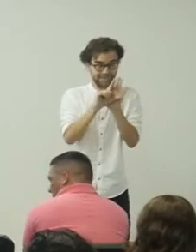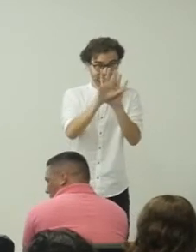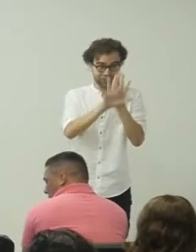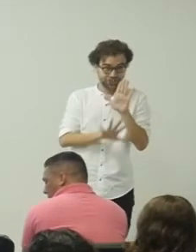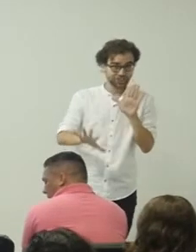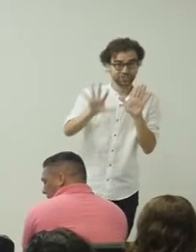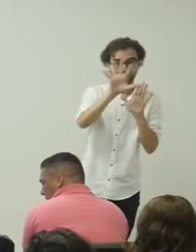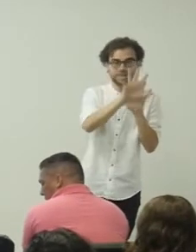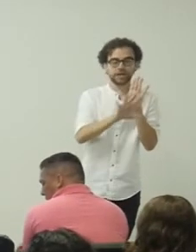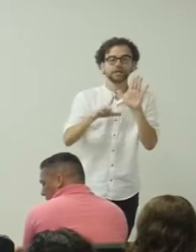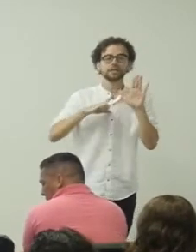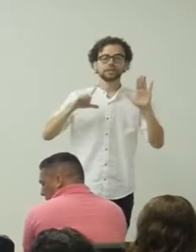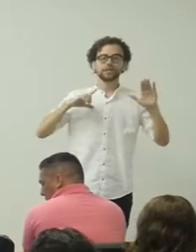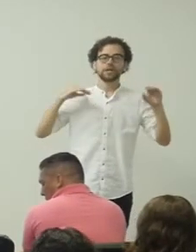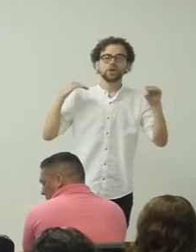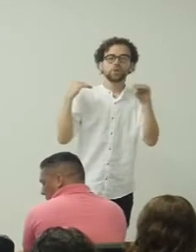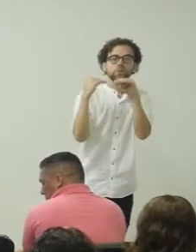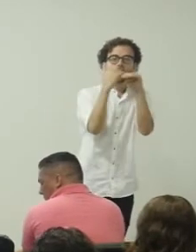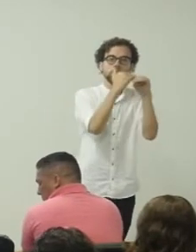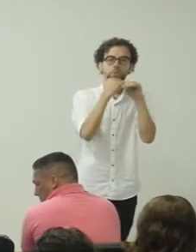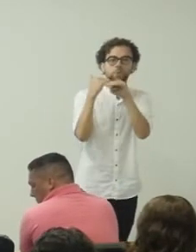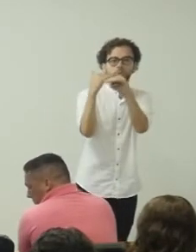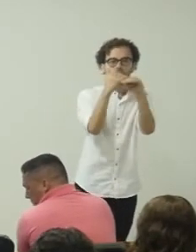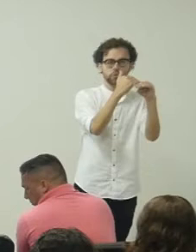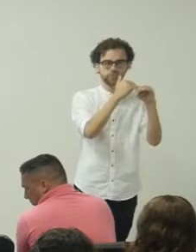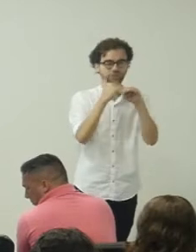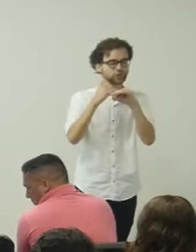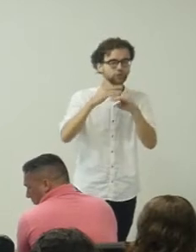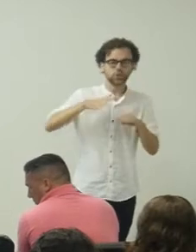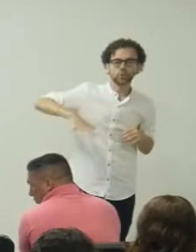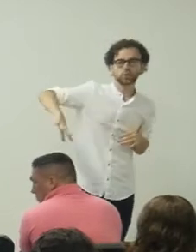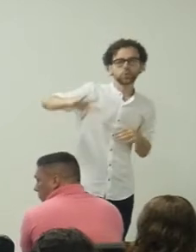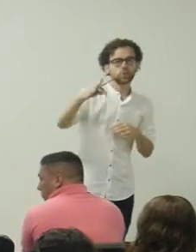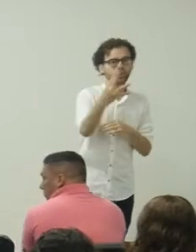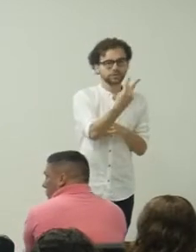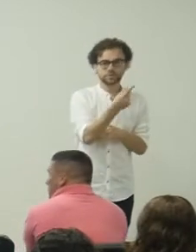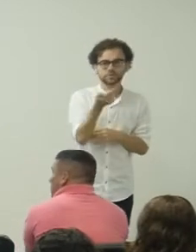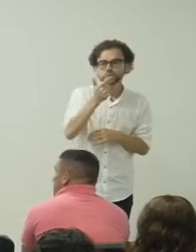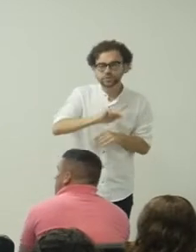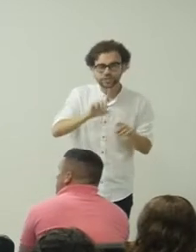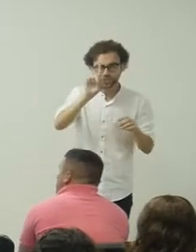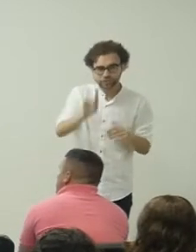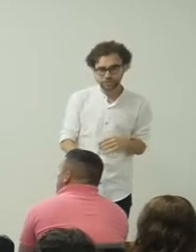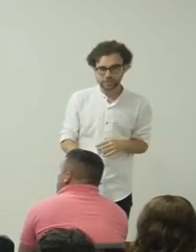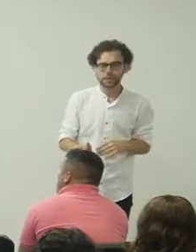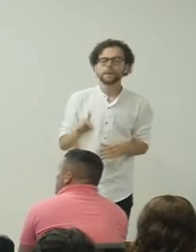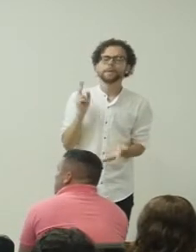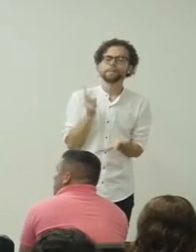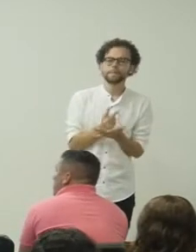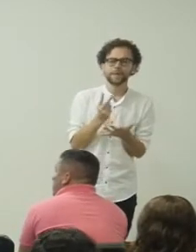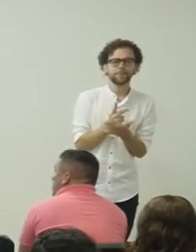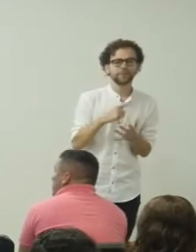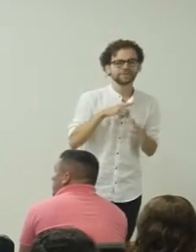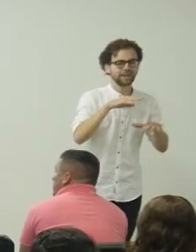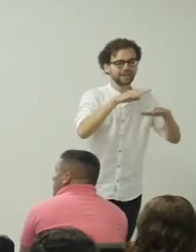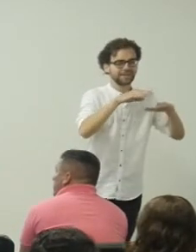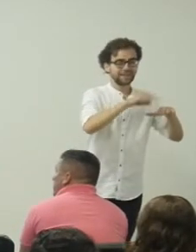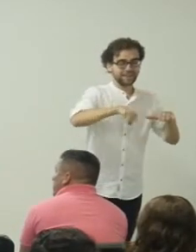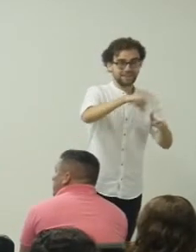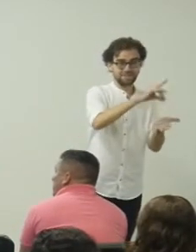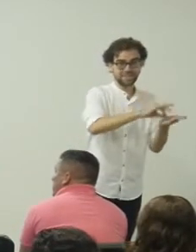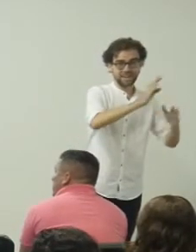que propõe igualdade de condições para todos é capaz de assegurar esse direito, mesmo que diante de realidades